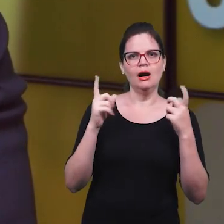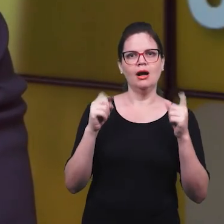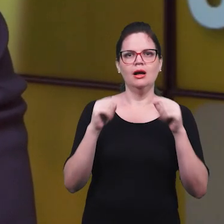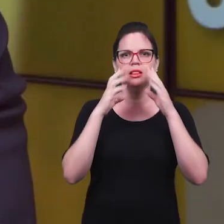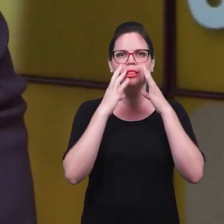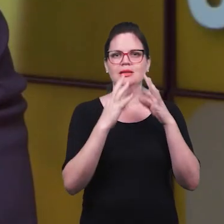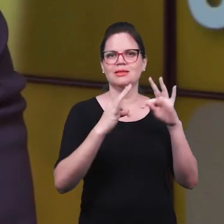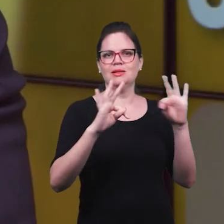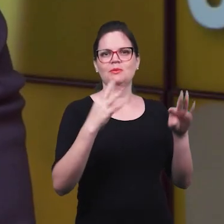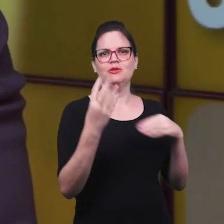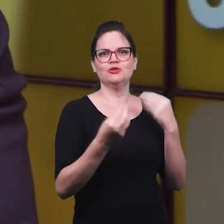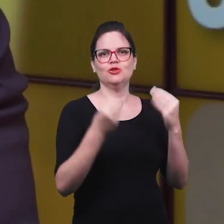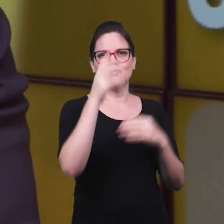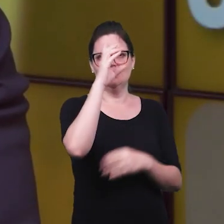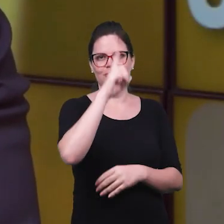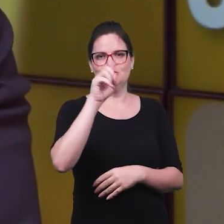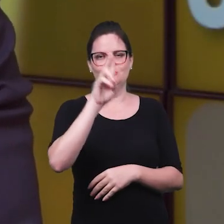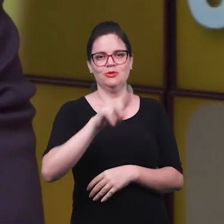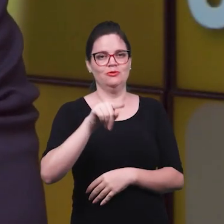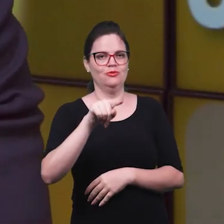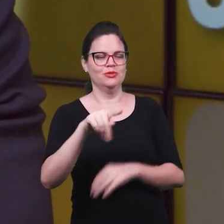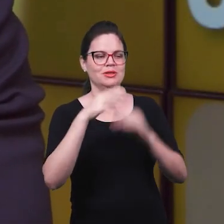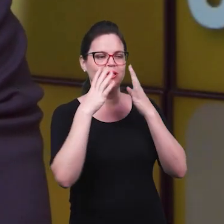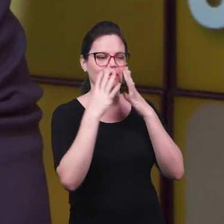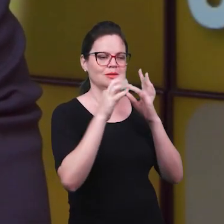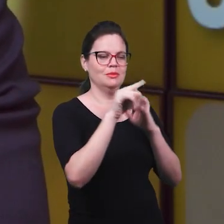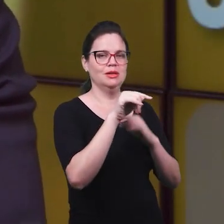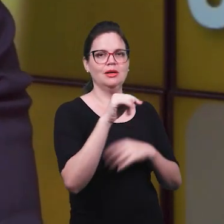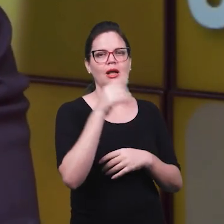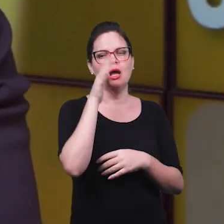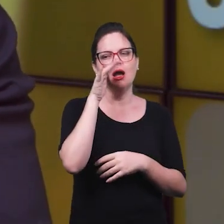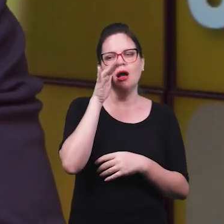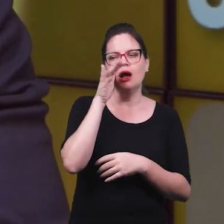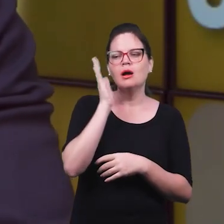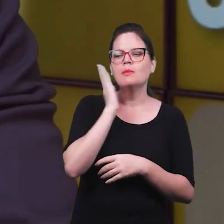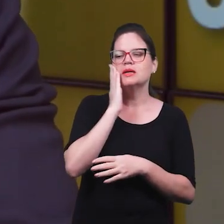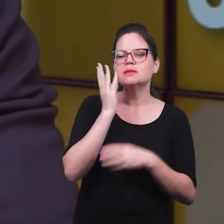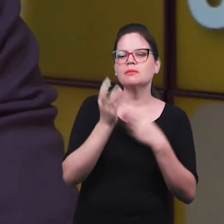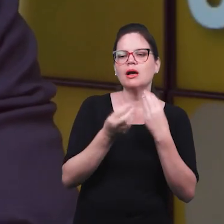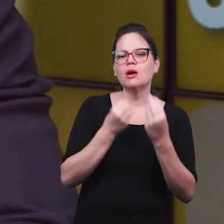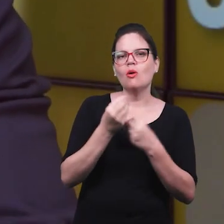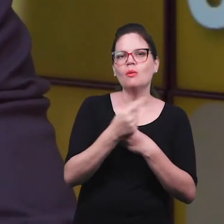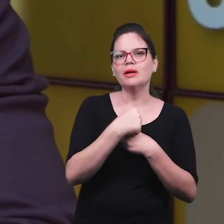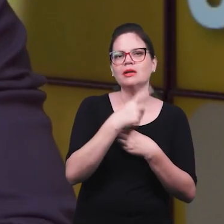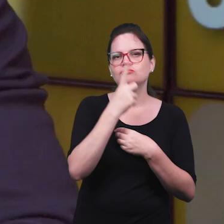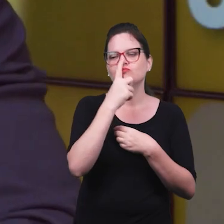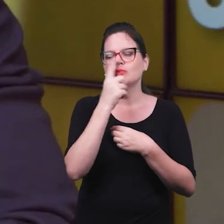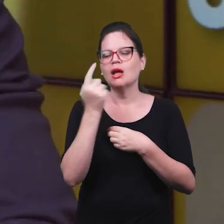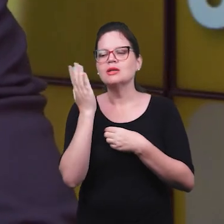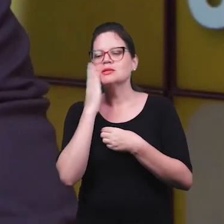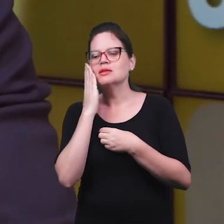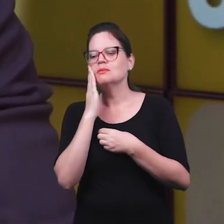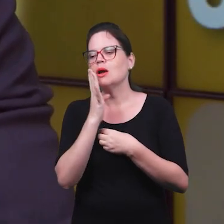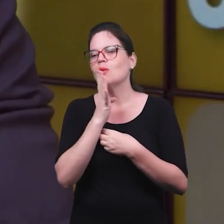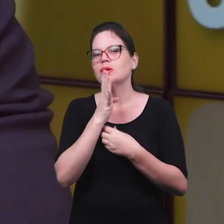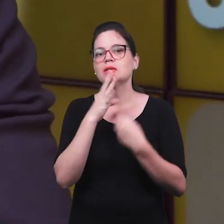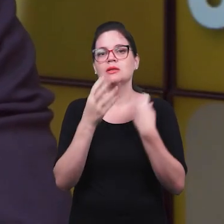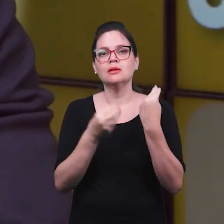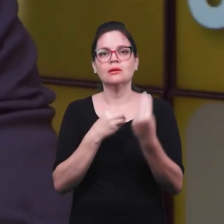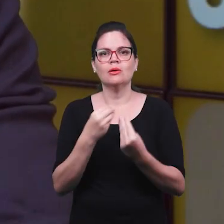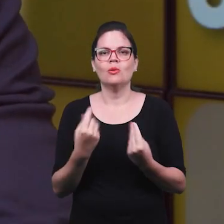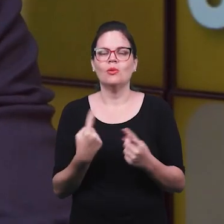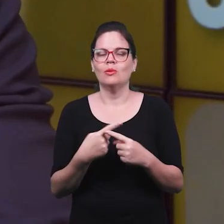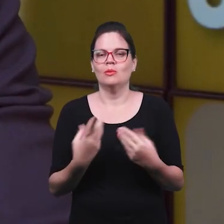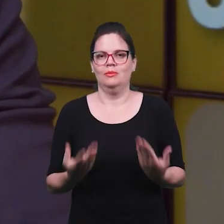de Deus te usar, meu irmão, nos Glória usar a Deus. para que outros se acheguem ao nosso Deus, queira Amém. conhecer o Senhor, que faz